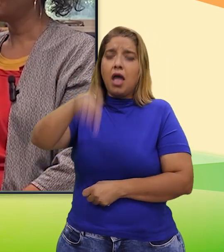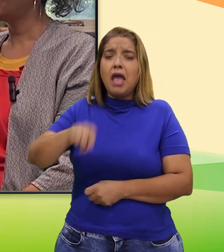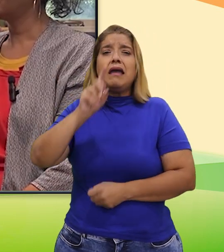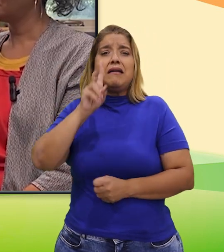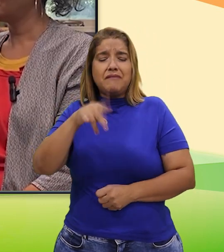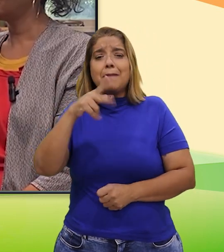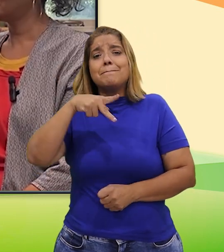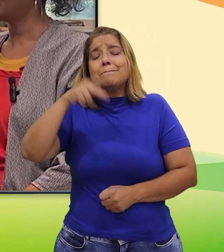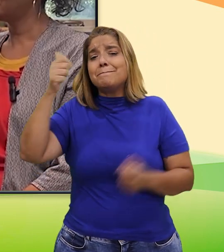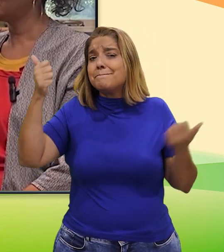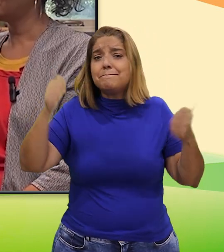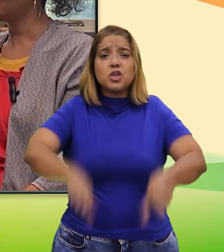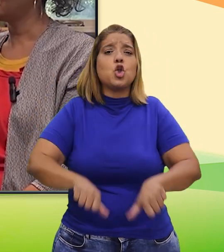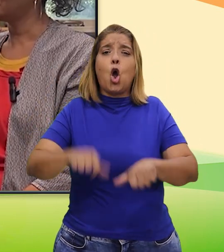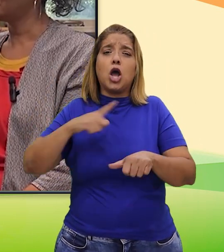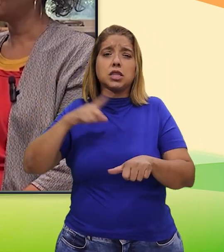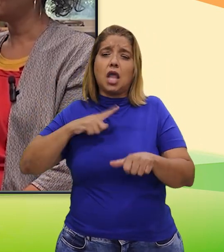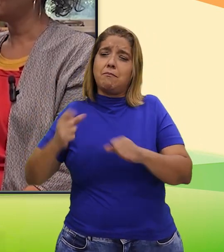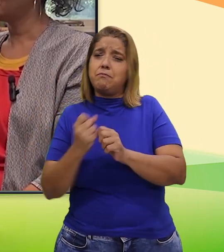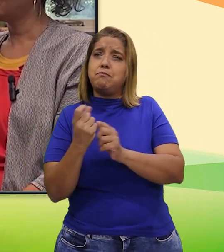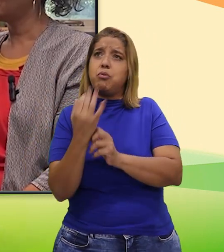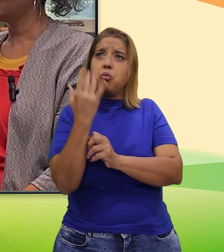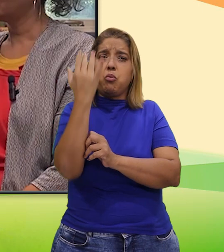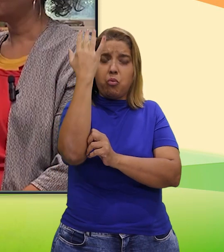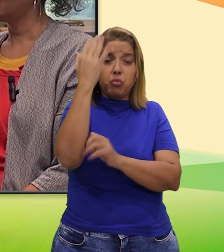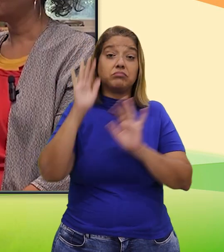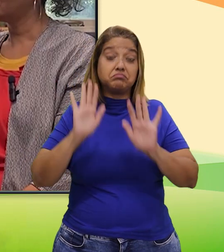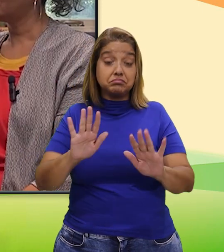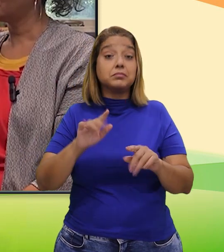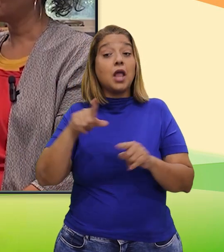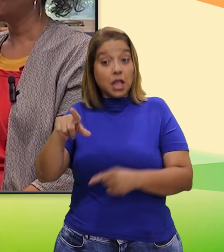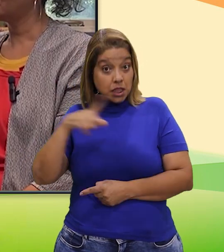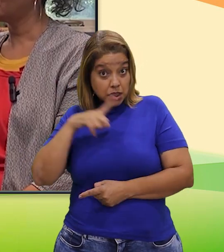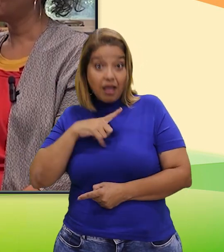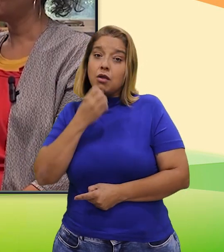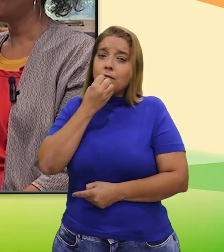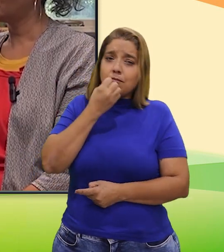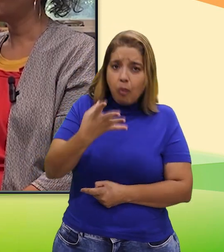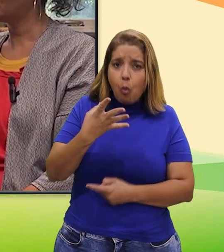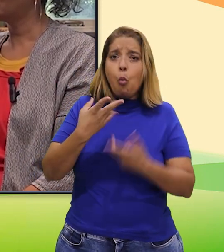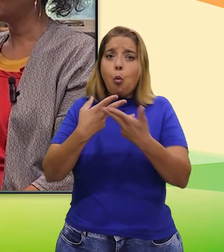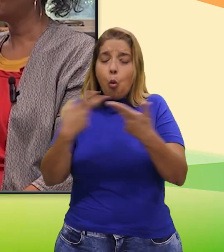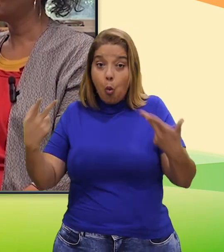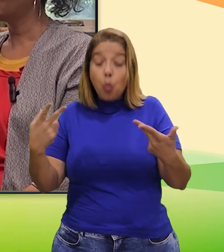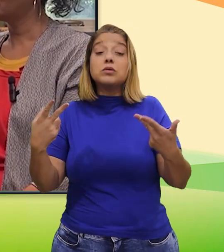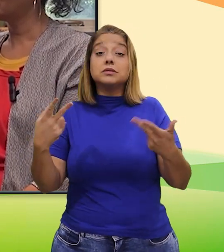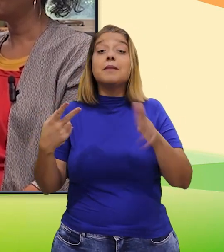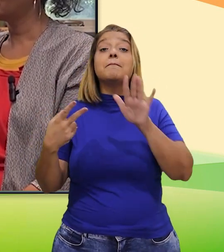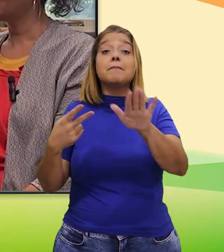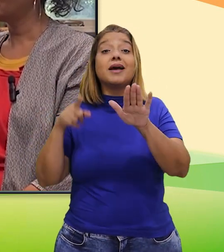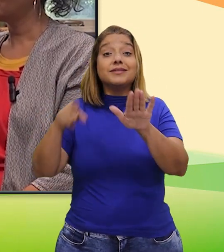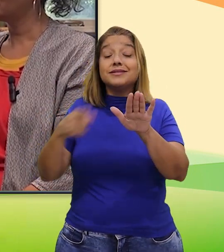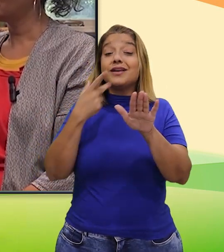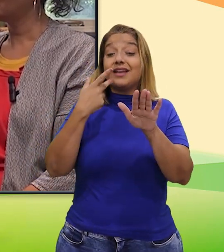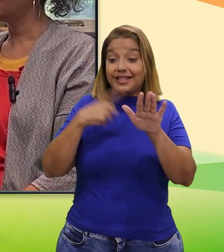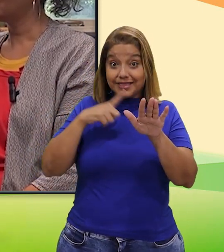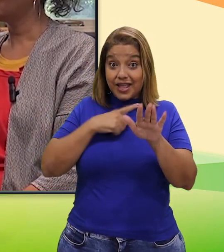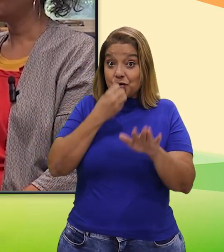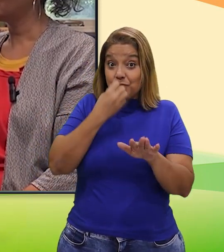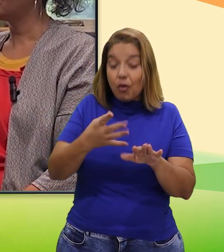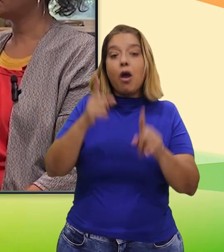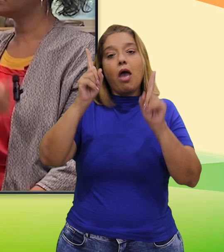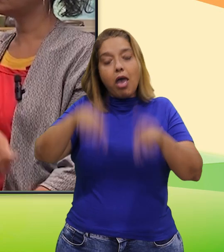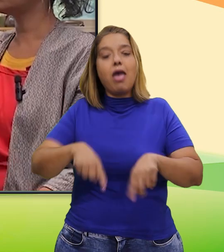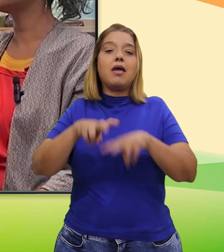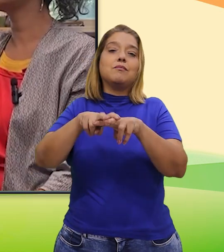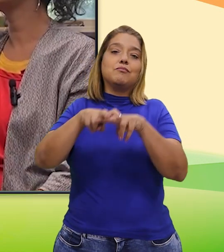pela poluição que isso causaria. Então, o plástico, ele tem virtudes, e essas virtudes